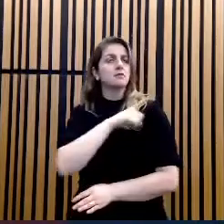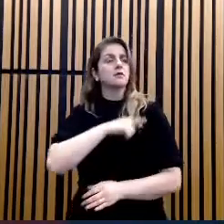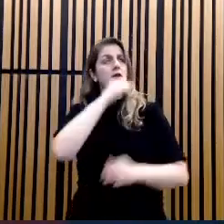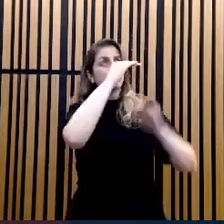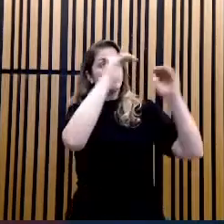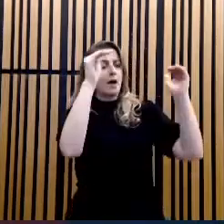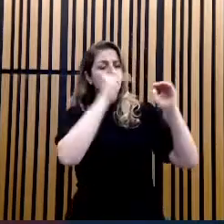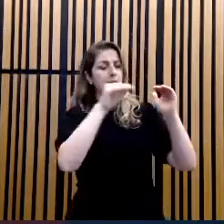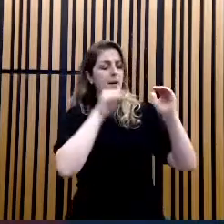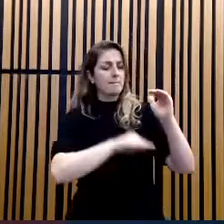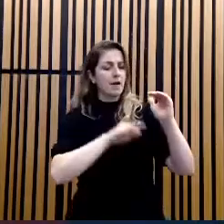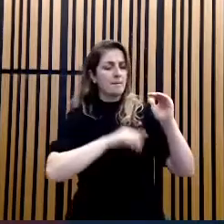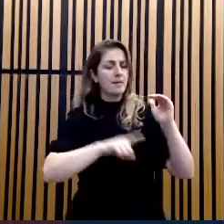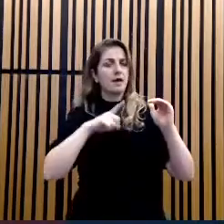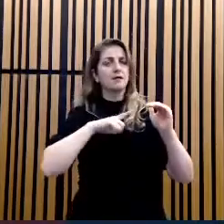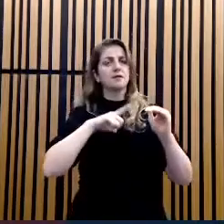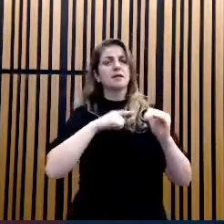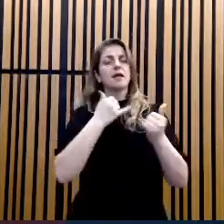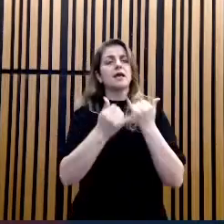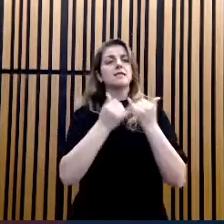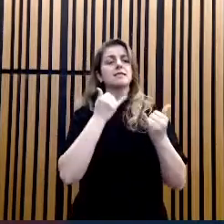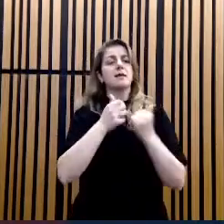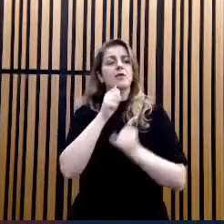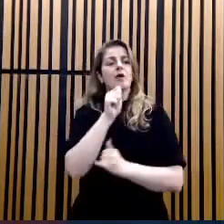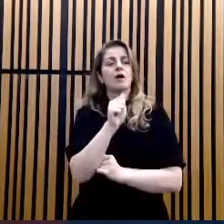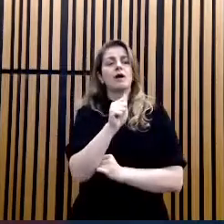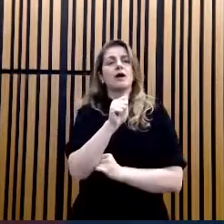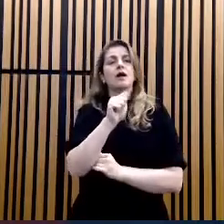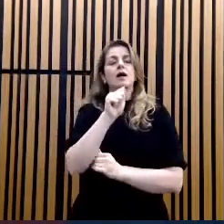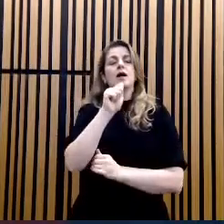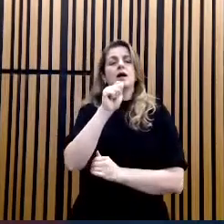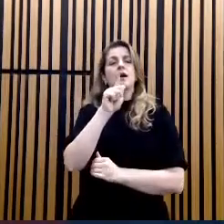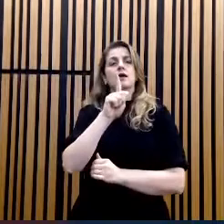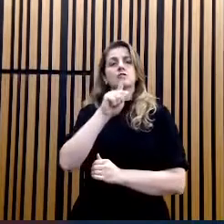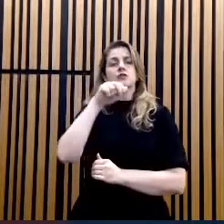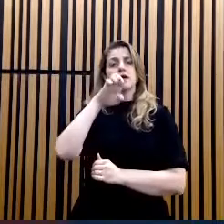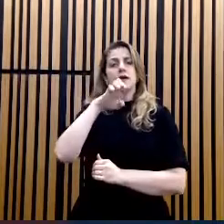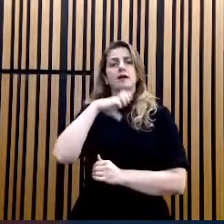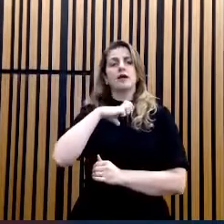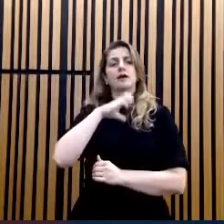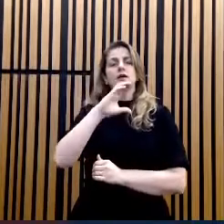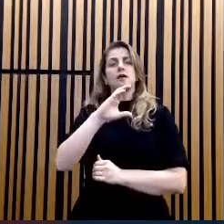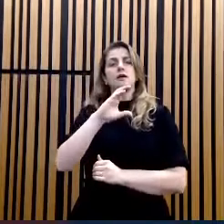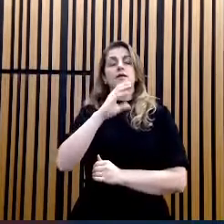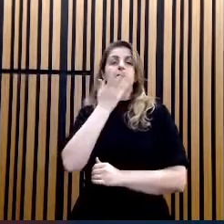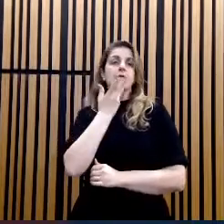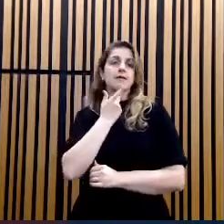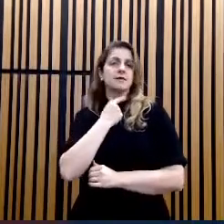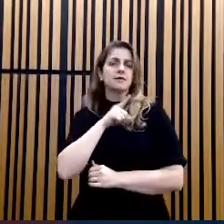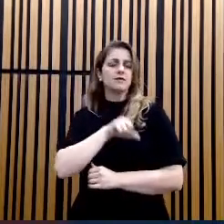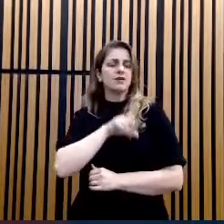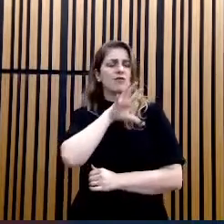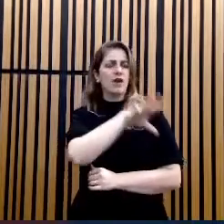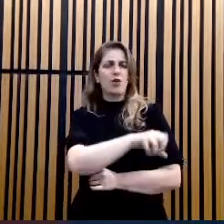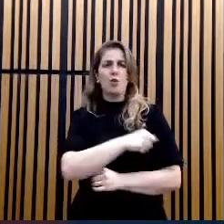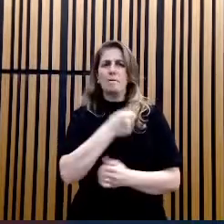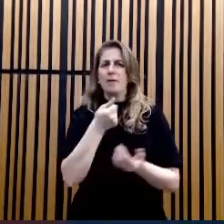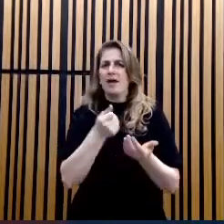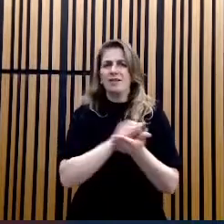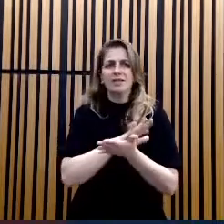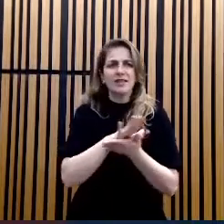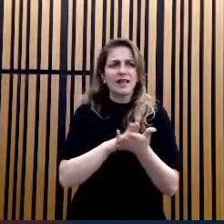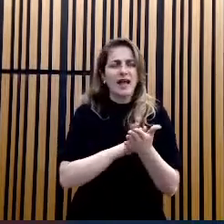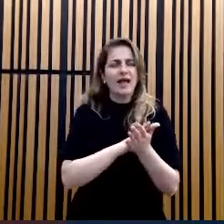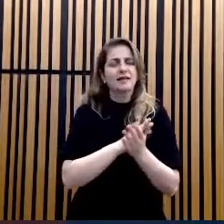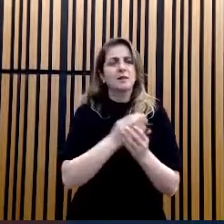escrito anti-children, com produtos para crianças, vocês vão comprar para os filhos de vocês, para os irmãos, para